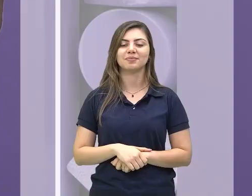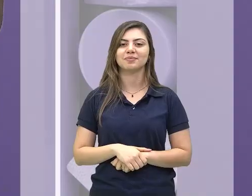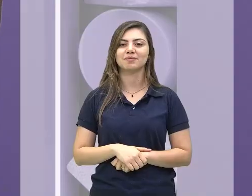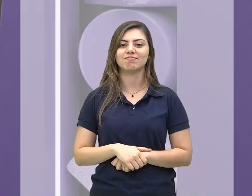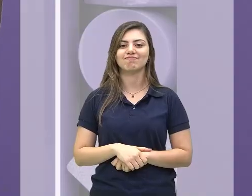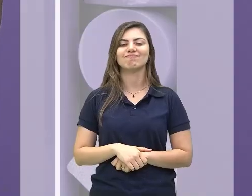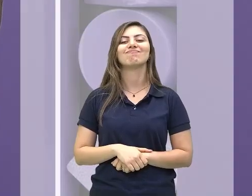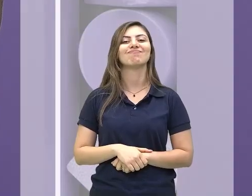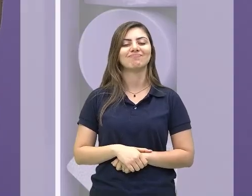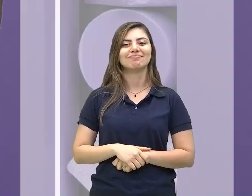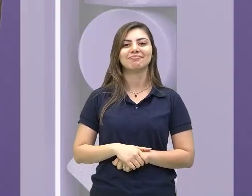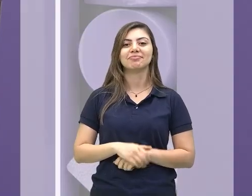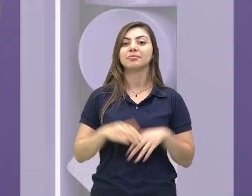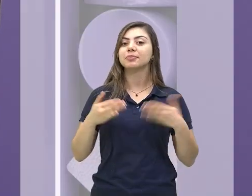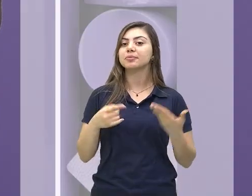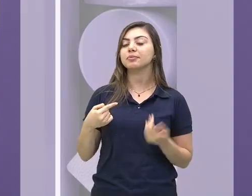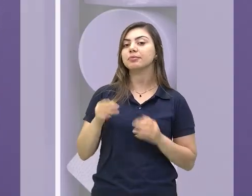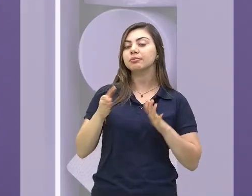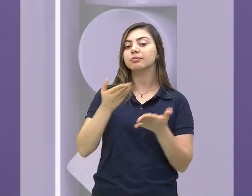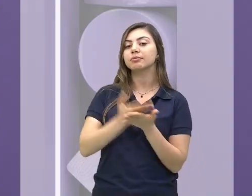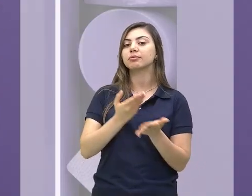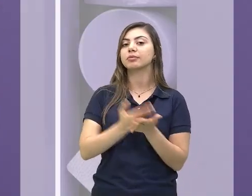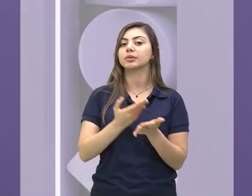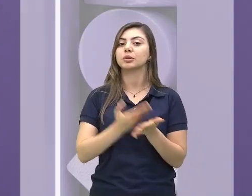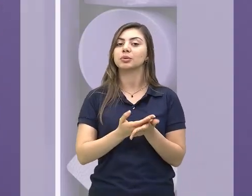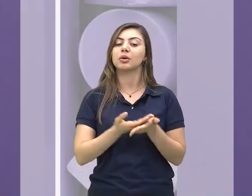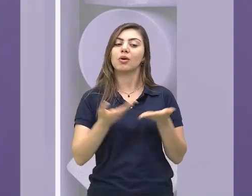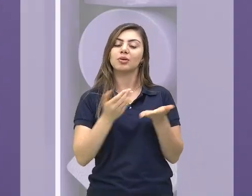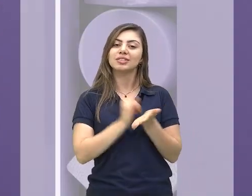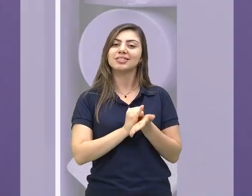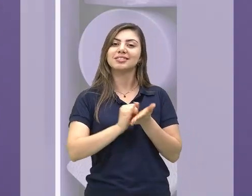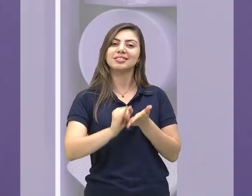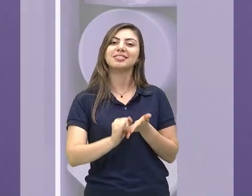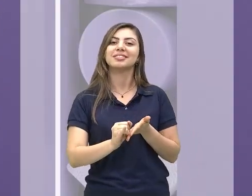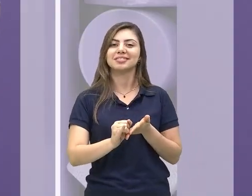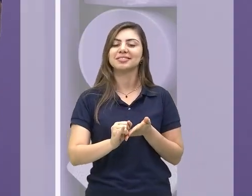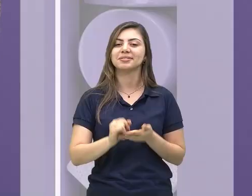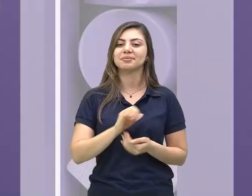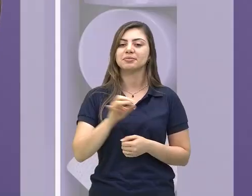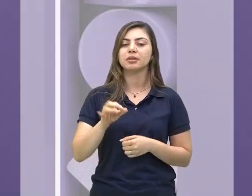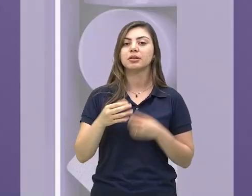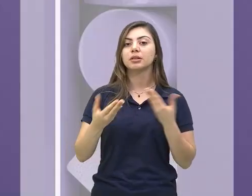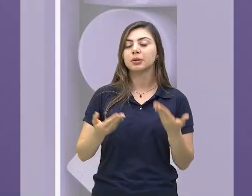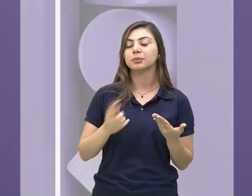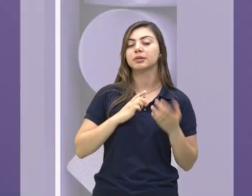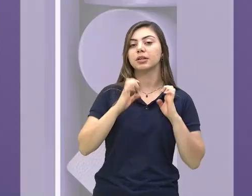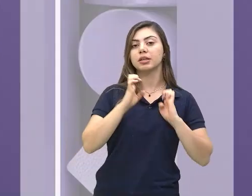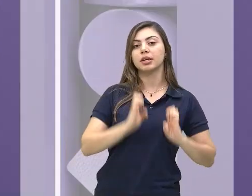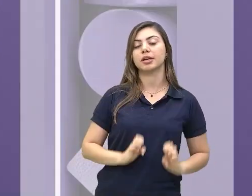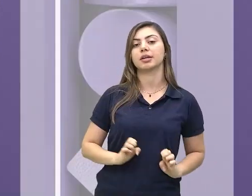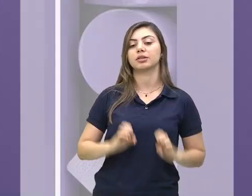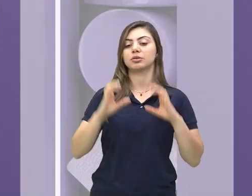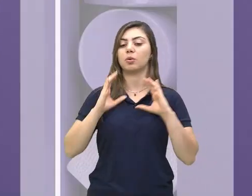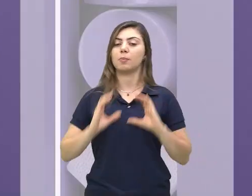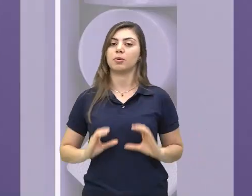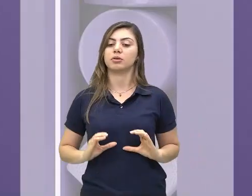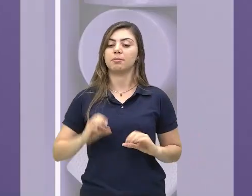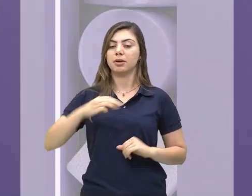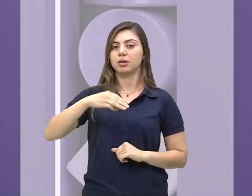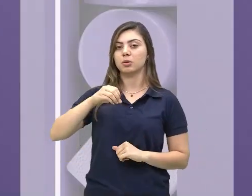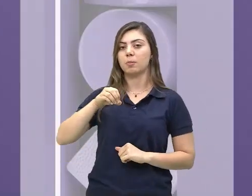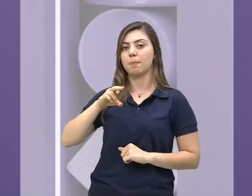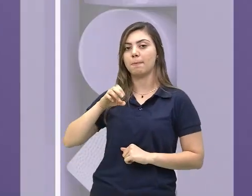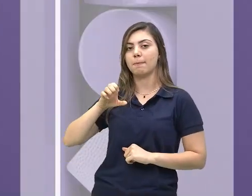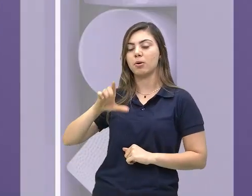Então, vimos um pouco sobre a introdução da aula de hoje, né? A dimensão da ética e da moral, que